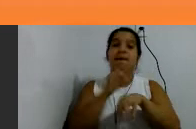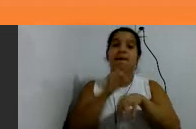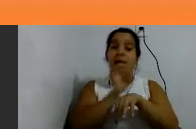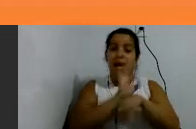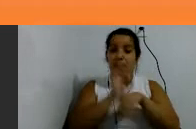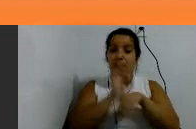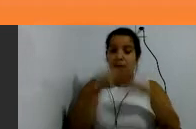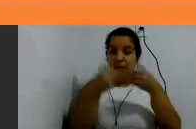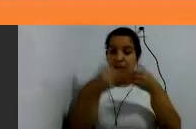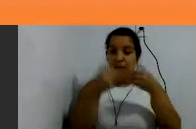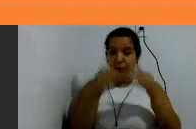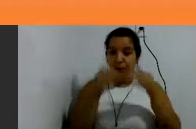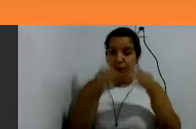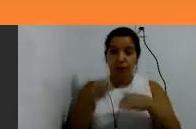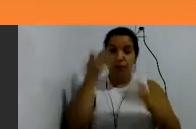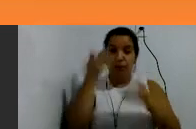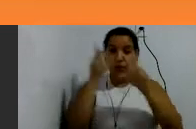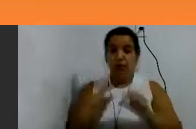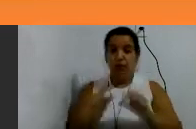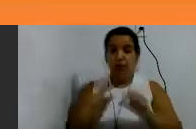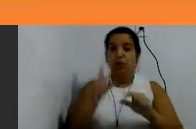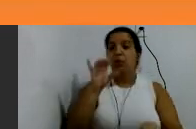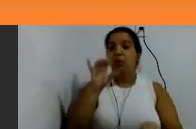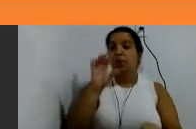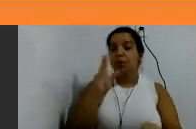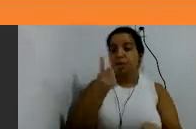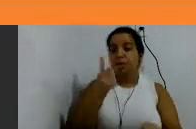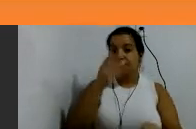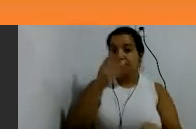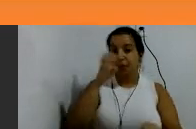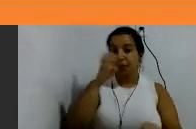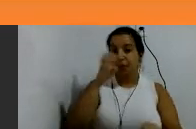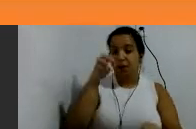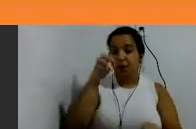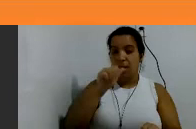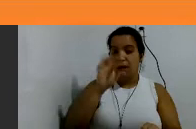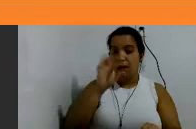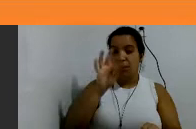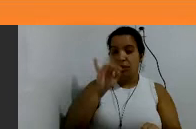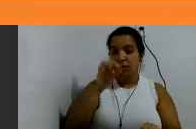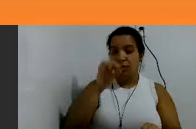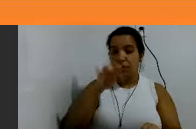hematimétrico. Então, pensa, se cada merozoíto desse